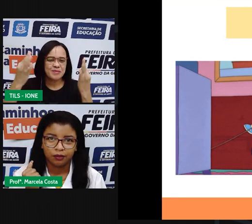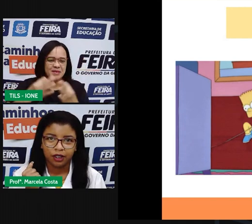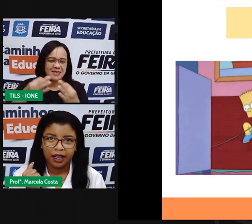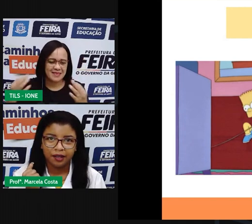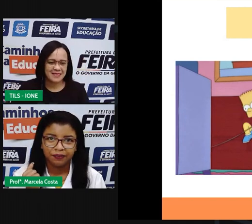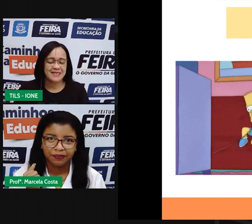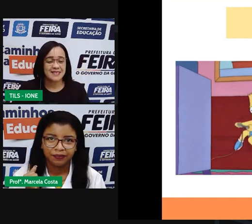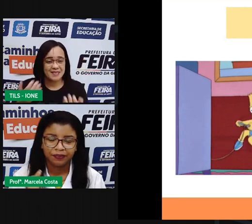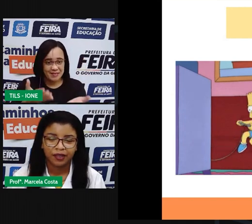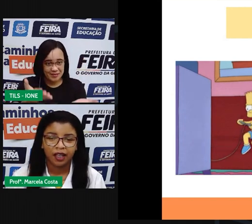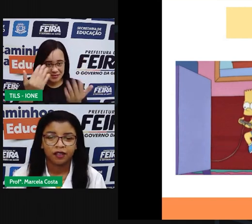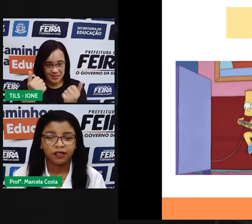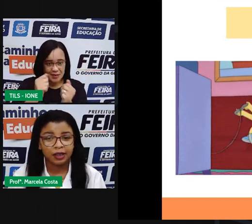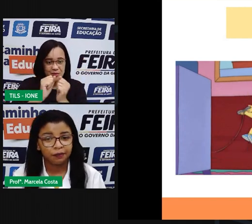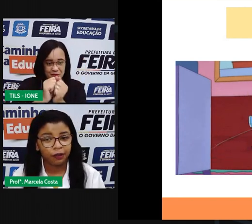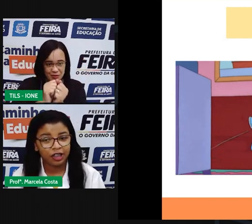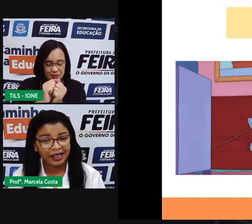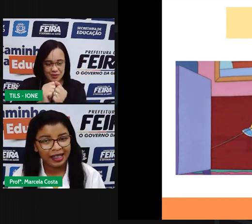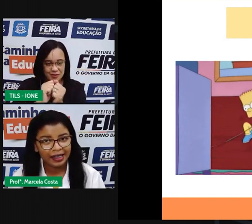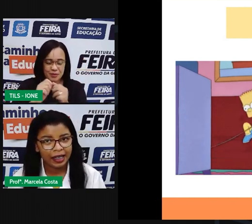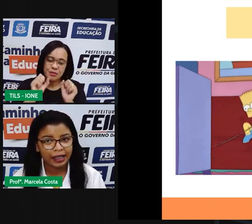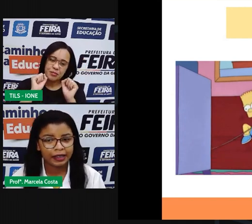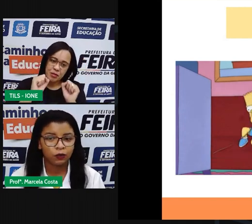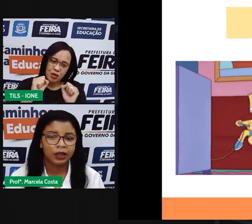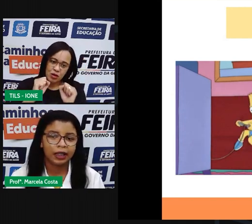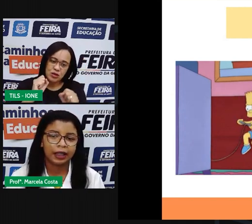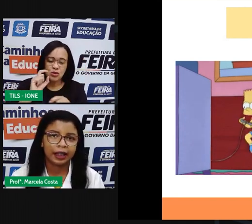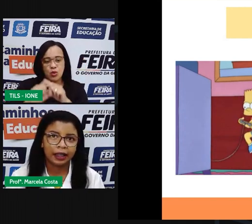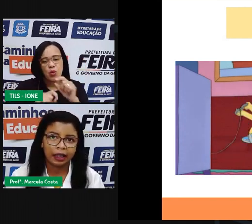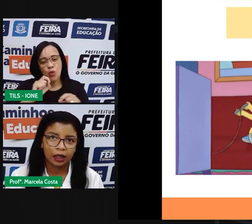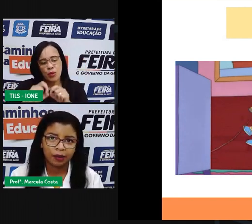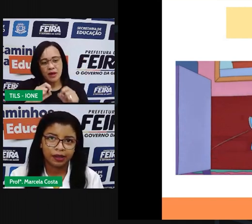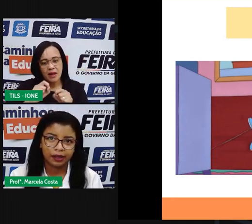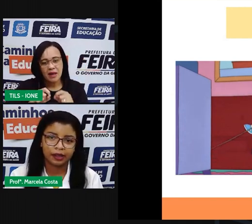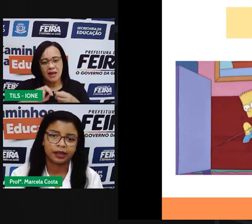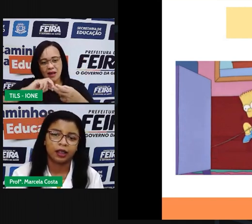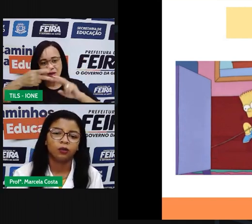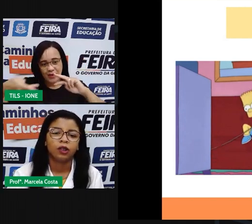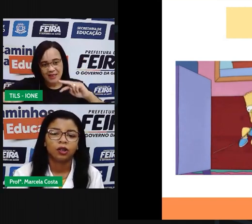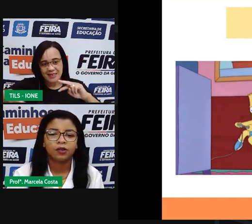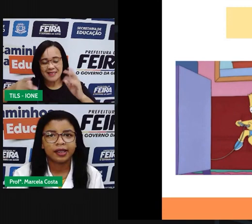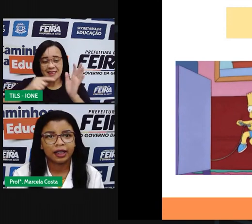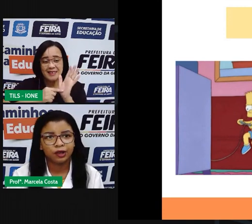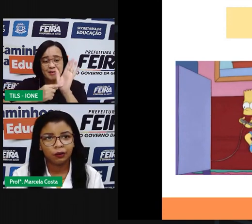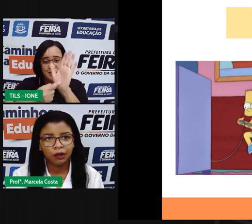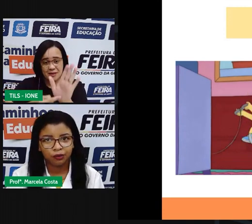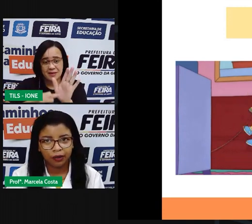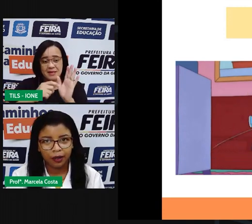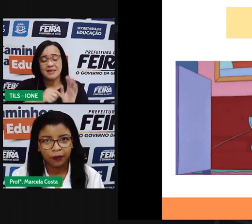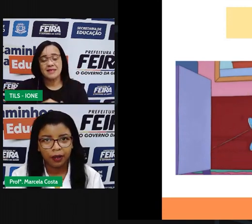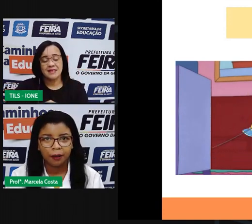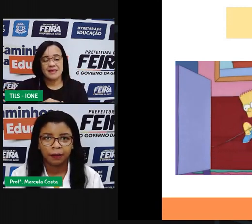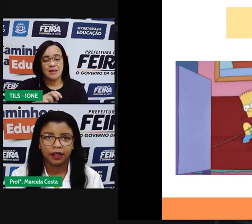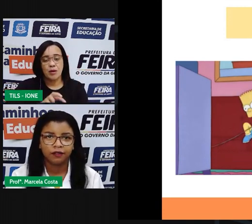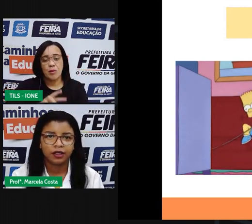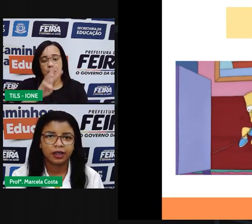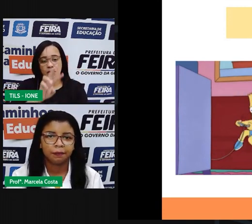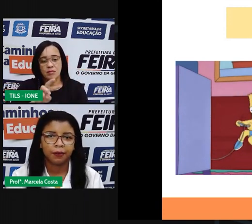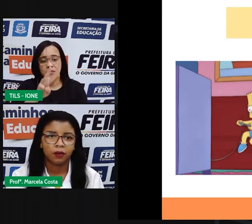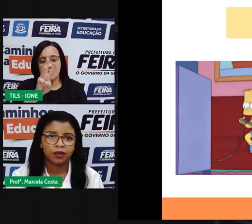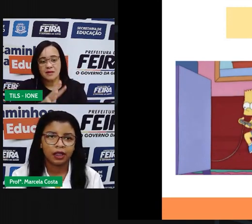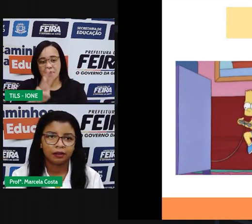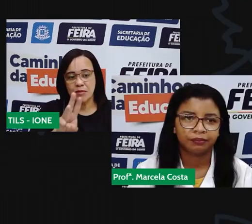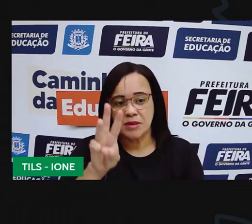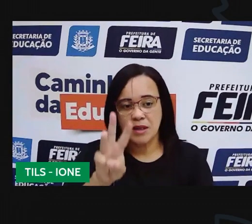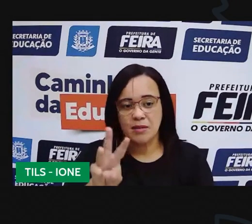Vamos lá? Você pode acessar o link que está aqui na apresentação, do site WorldWall, pra que você